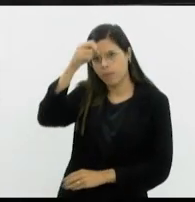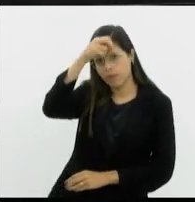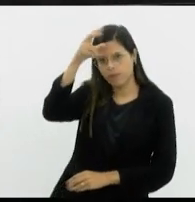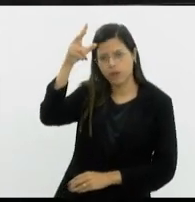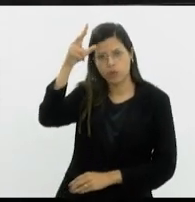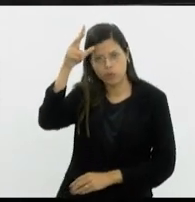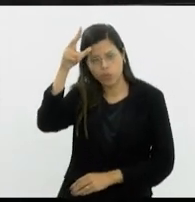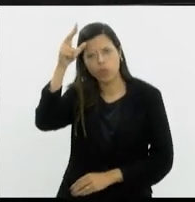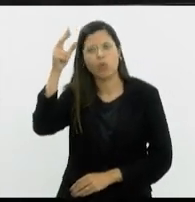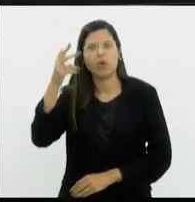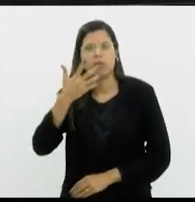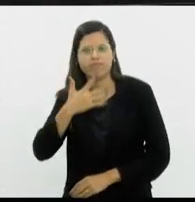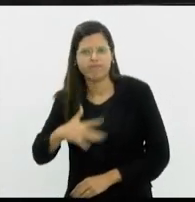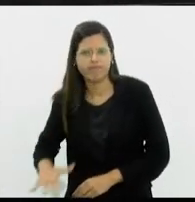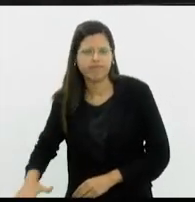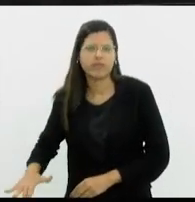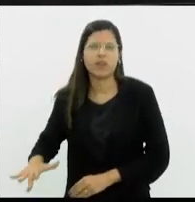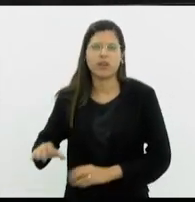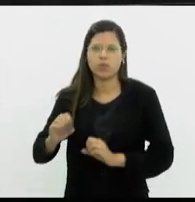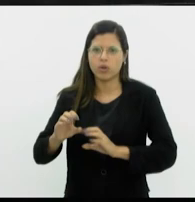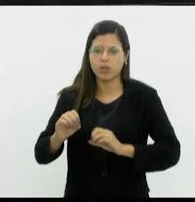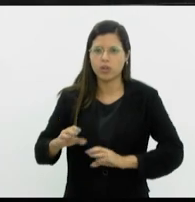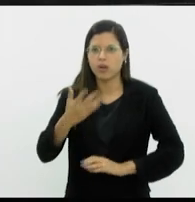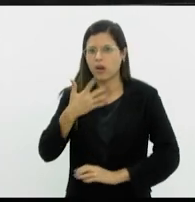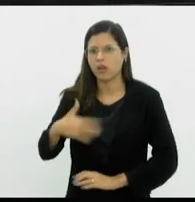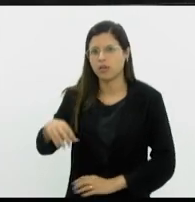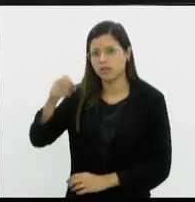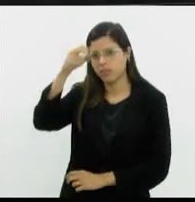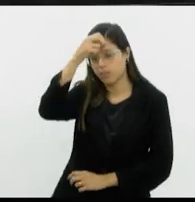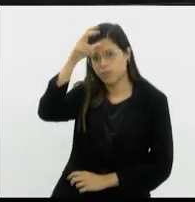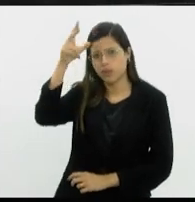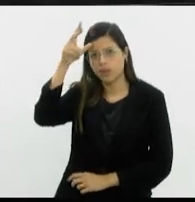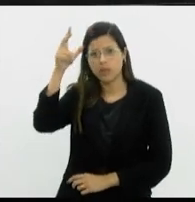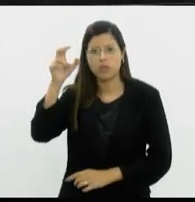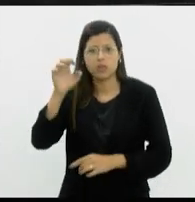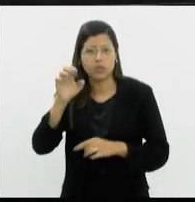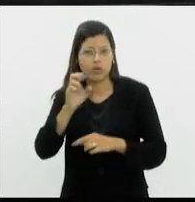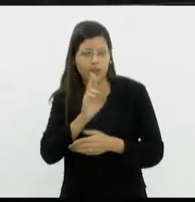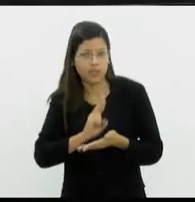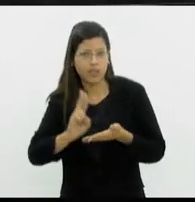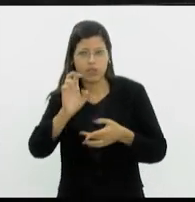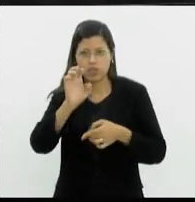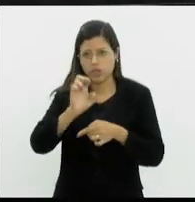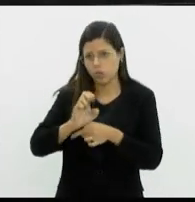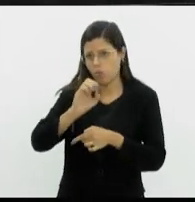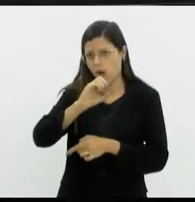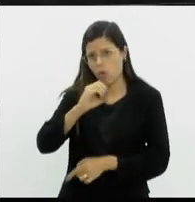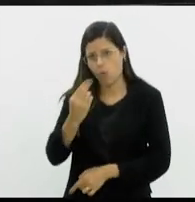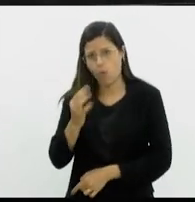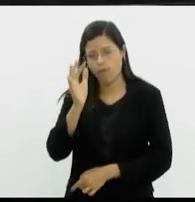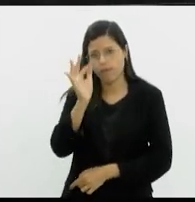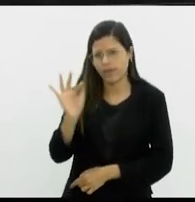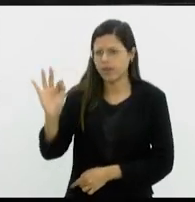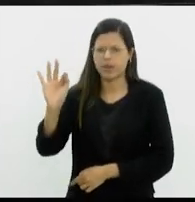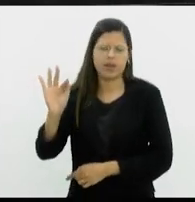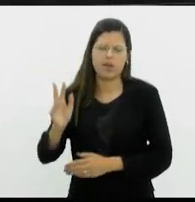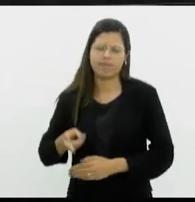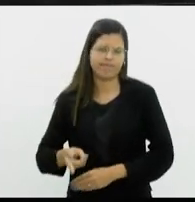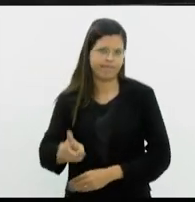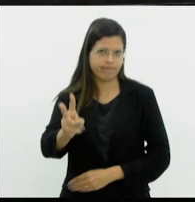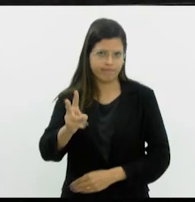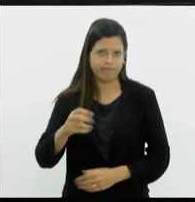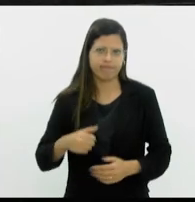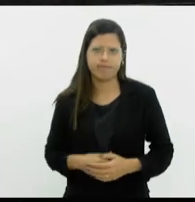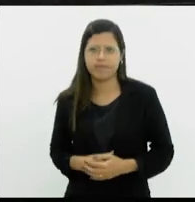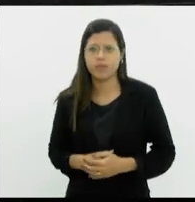creche pública municipal, nas escolas estaduais, nas universidades estaduais ou federais e por aí vai.